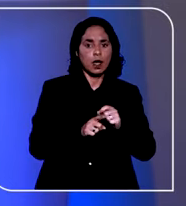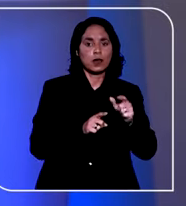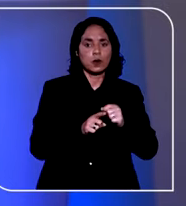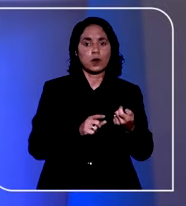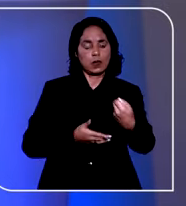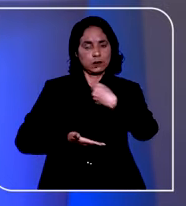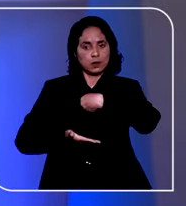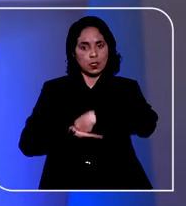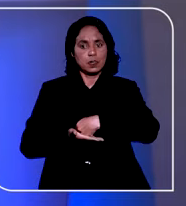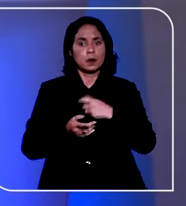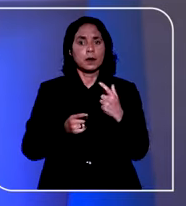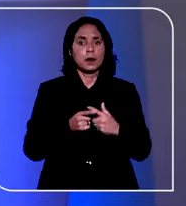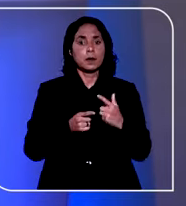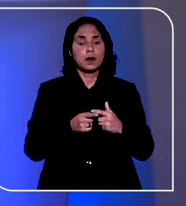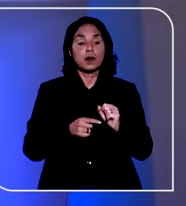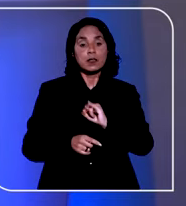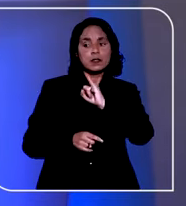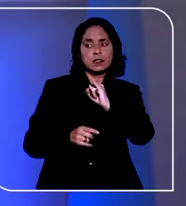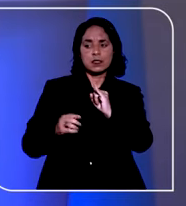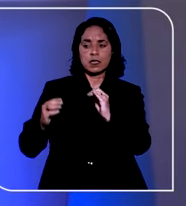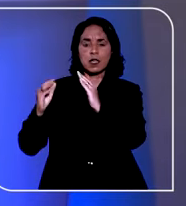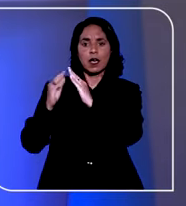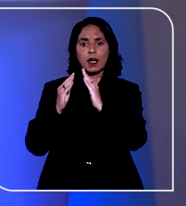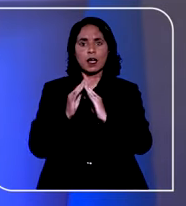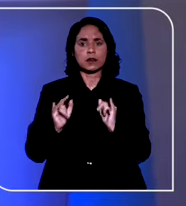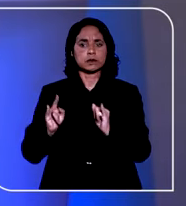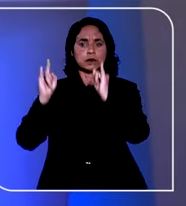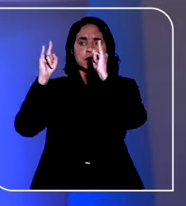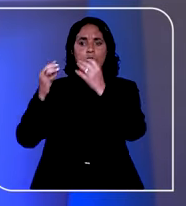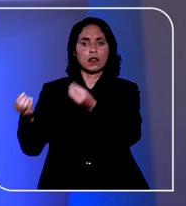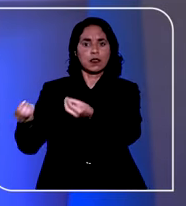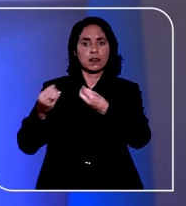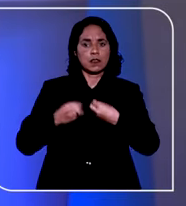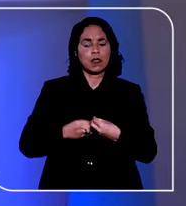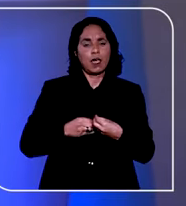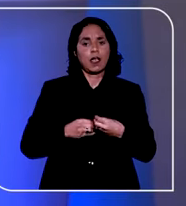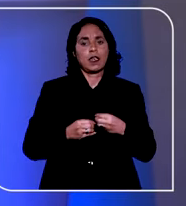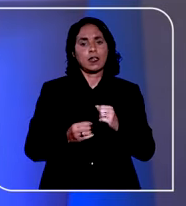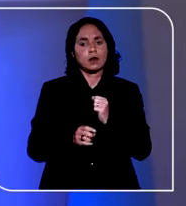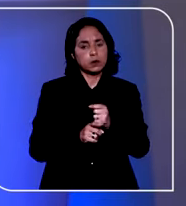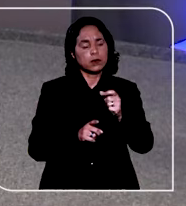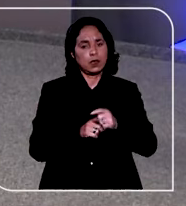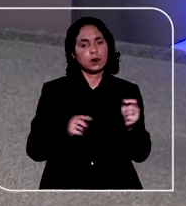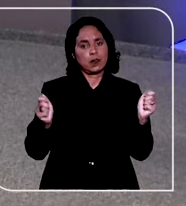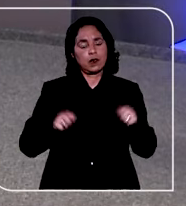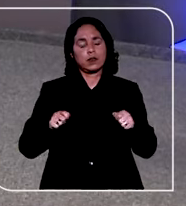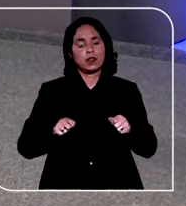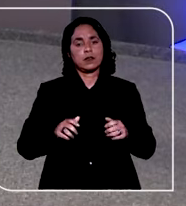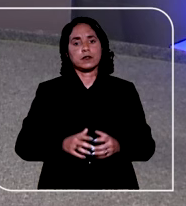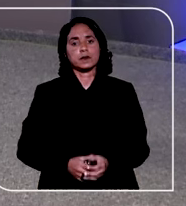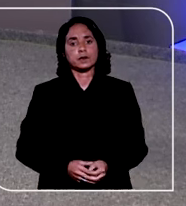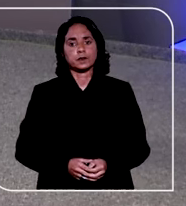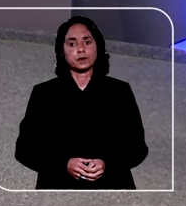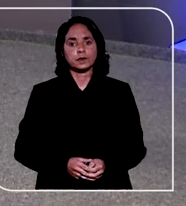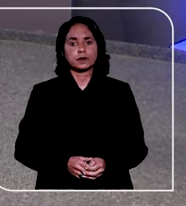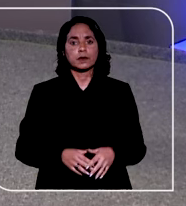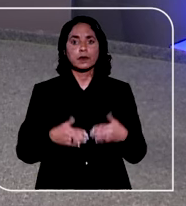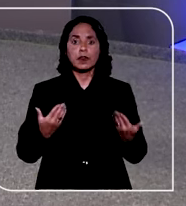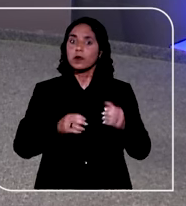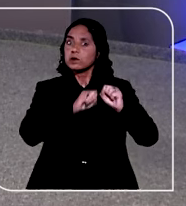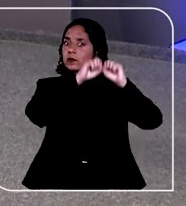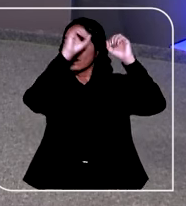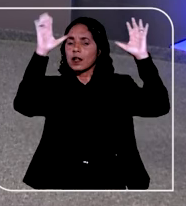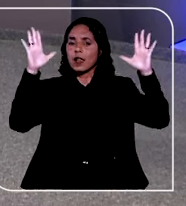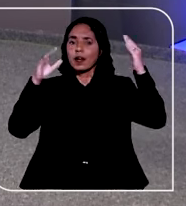receberia o dinheiro se o imóvel tivesse sido entregue como acordado Ficou